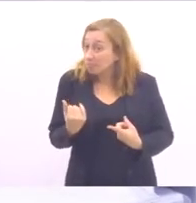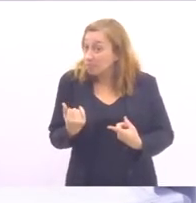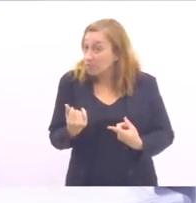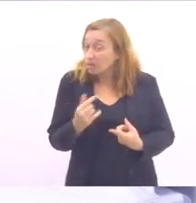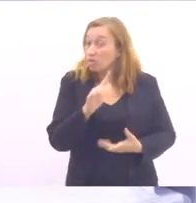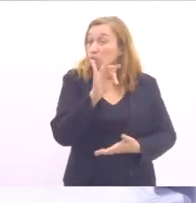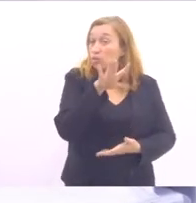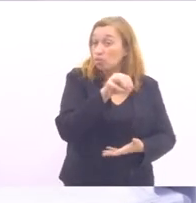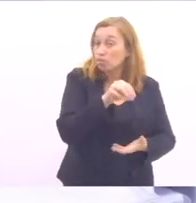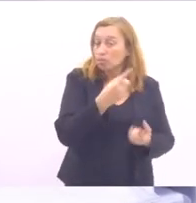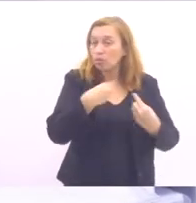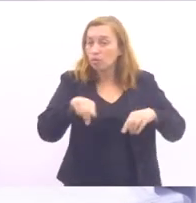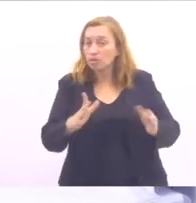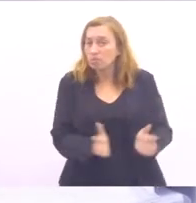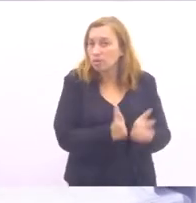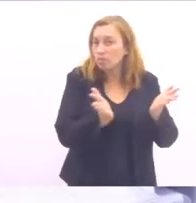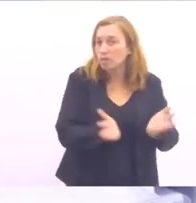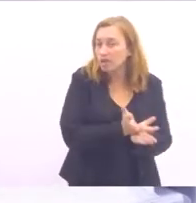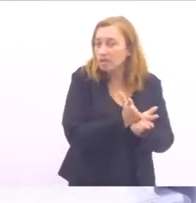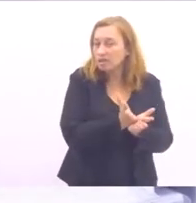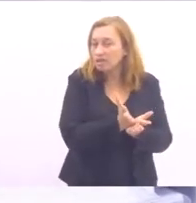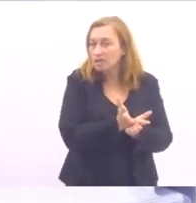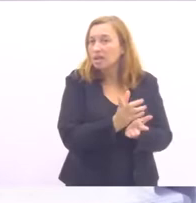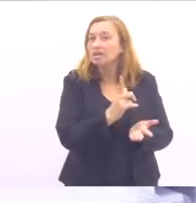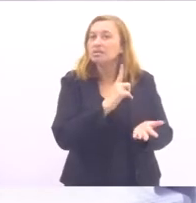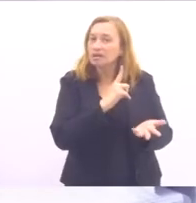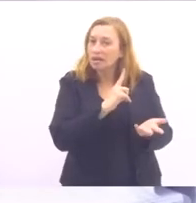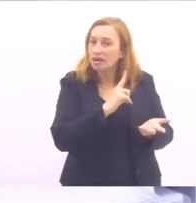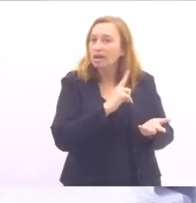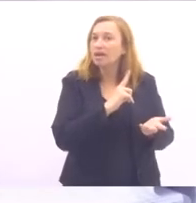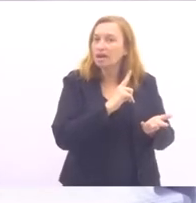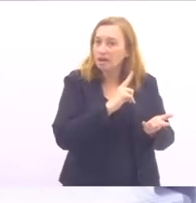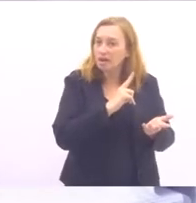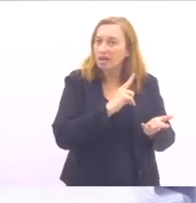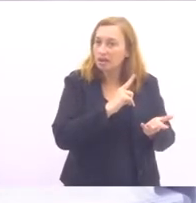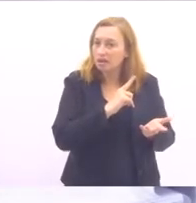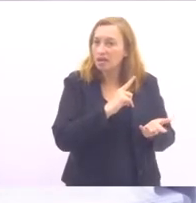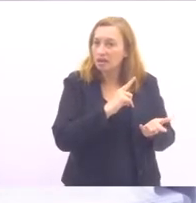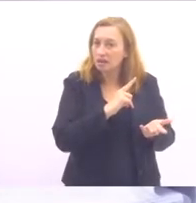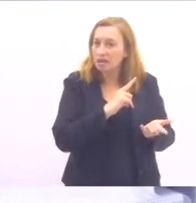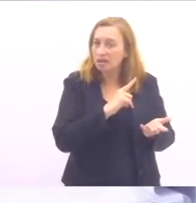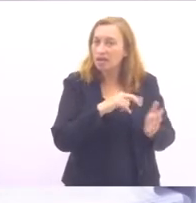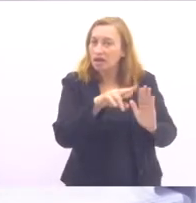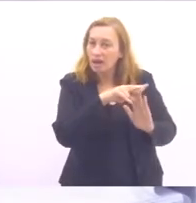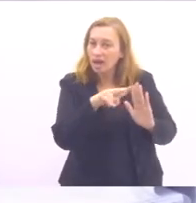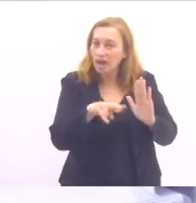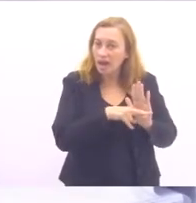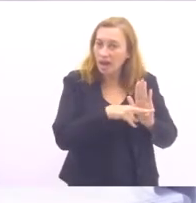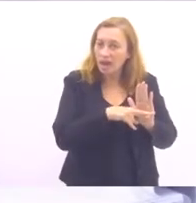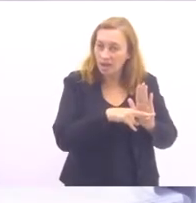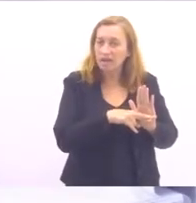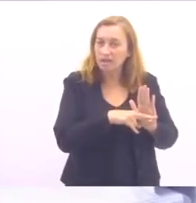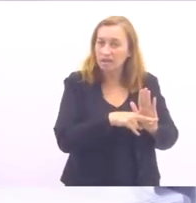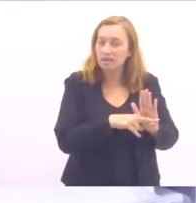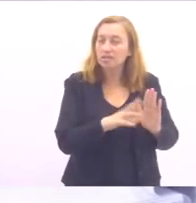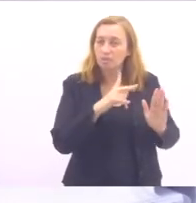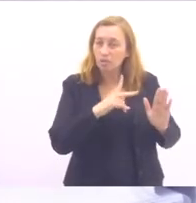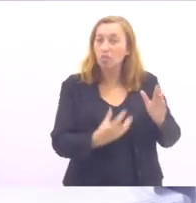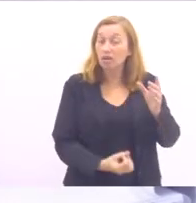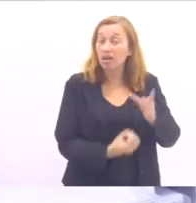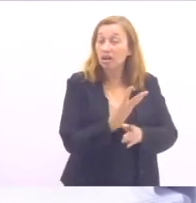fundo de pobreza tem certas destinações previstas na própria lei que criou o Fundo de